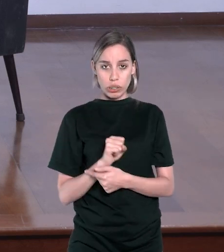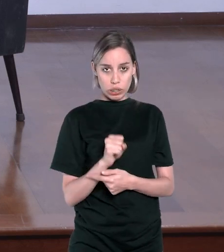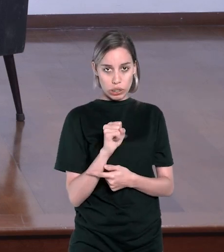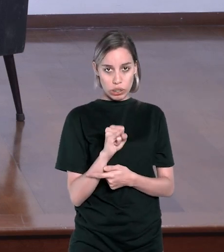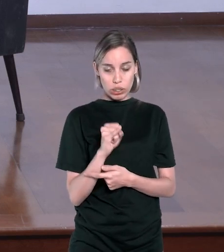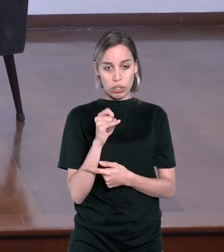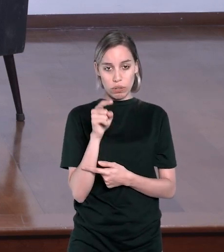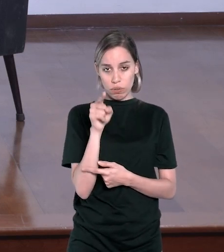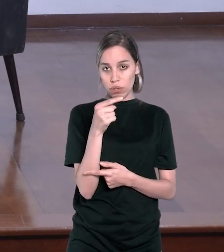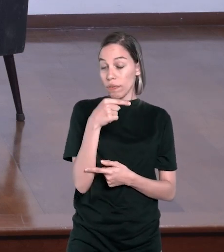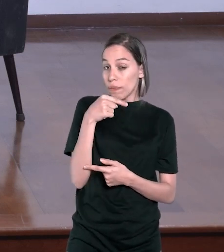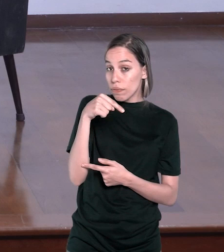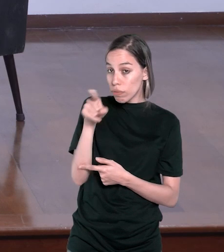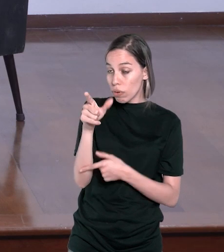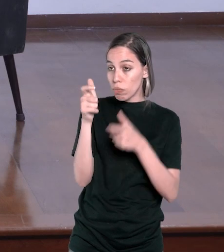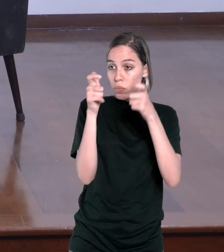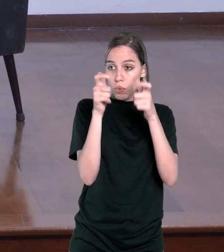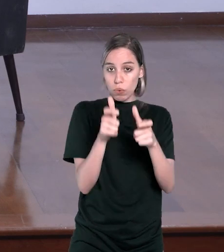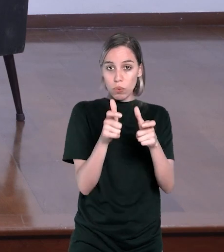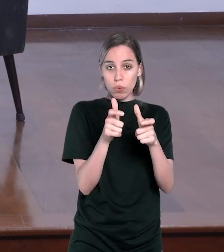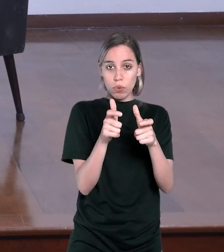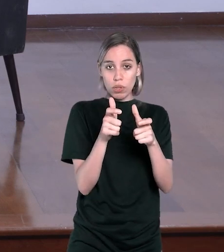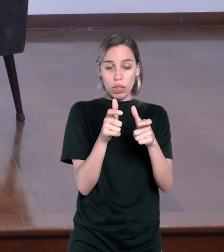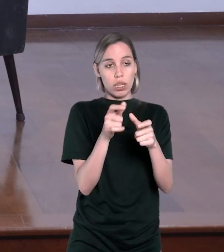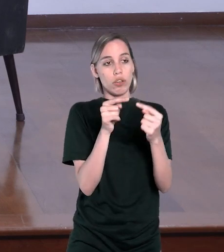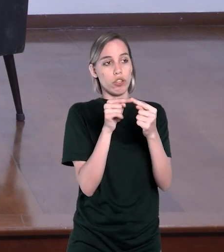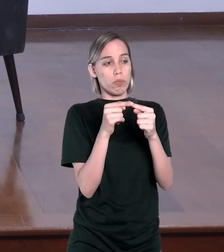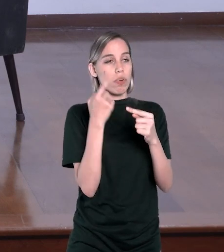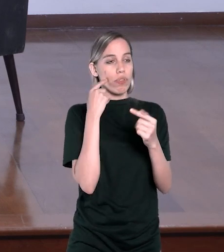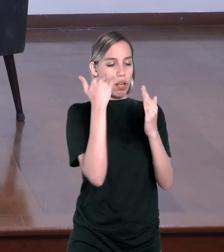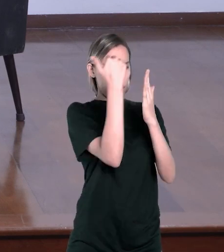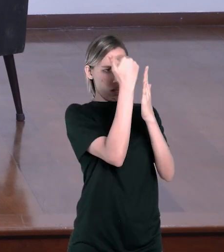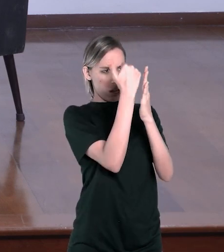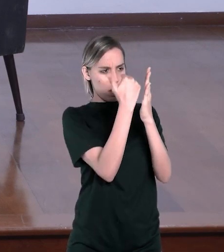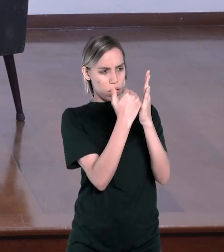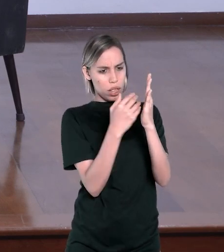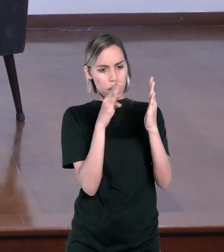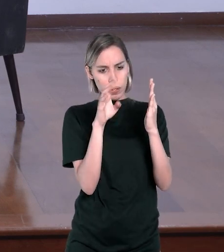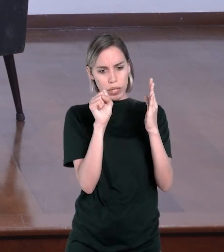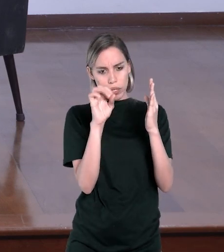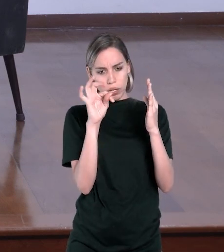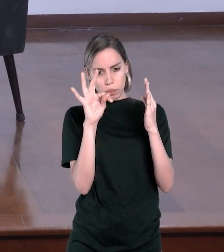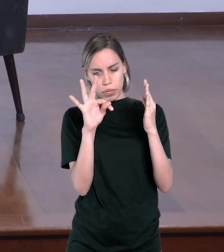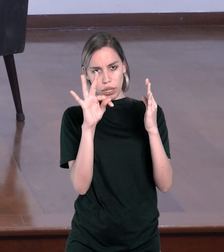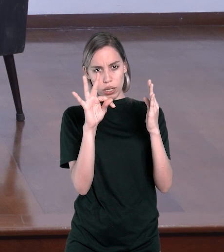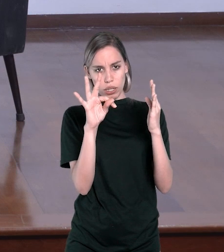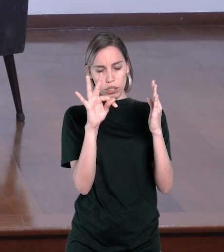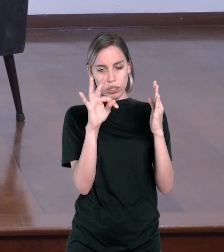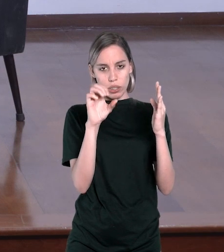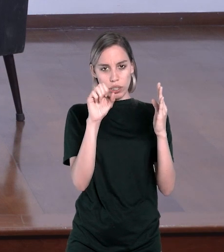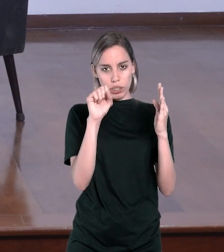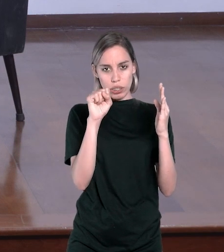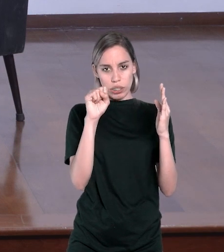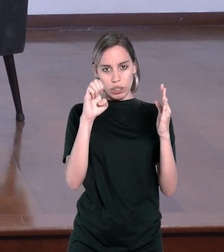do mundo, a lista dos best-sellers vão ter 3 ou 4 americanos, né? E porque eles são muito bons fazendo o